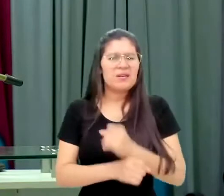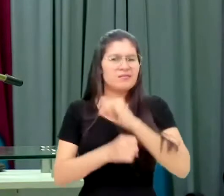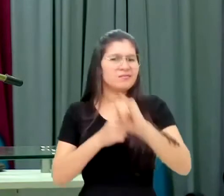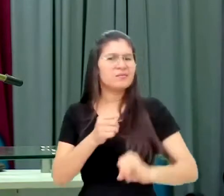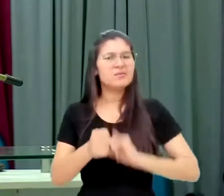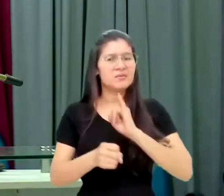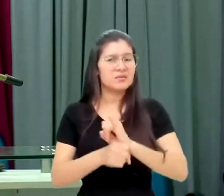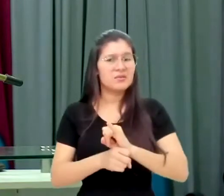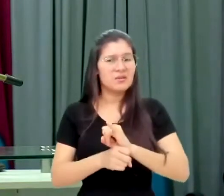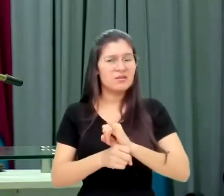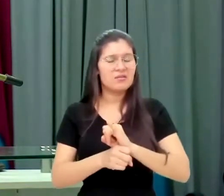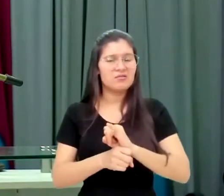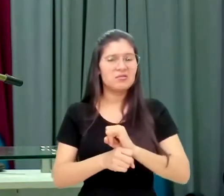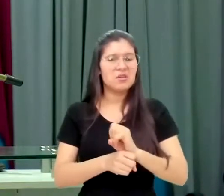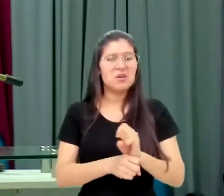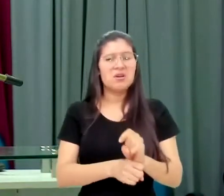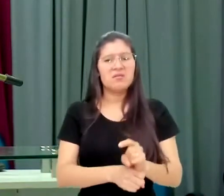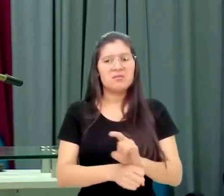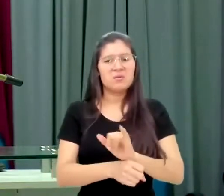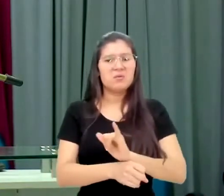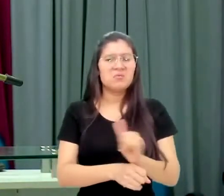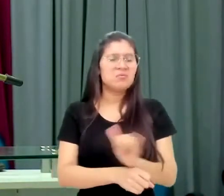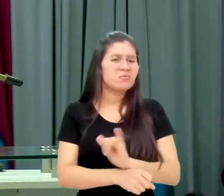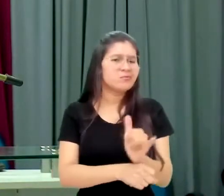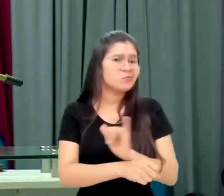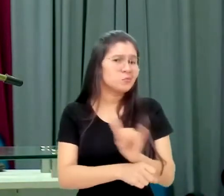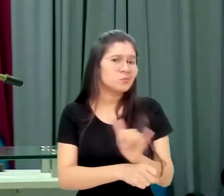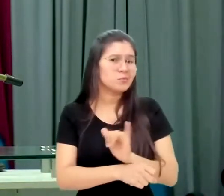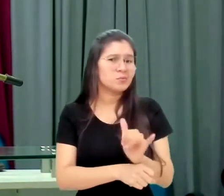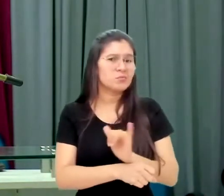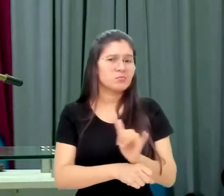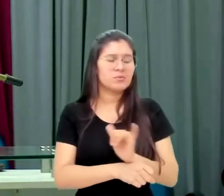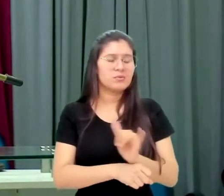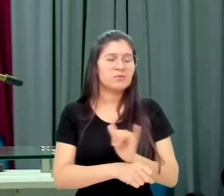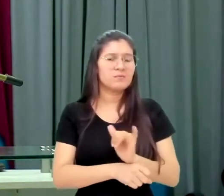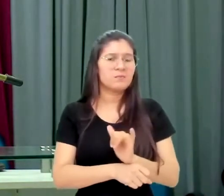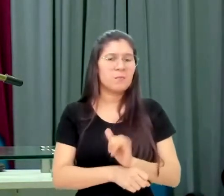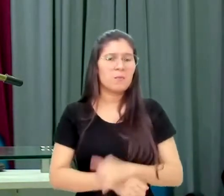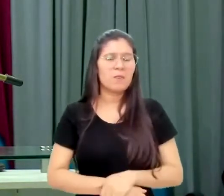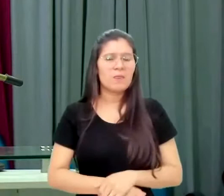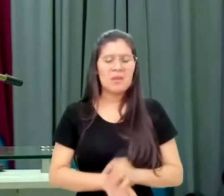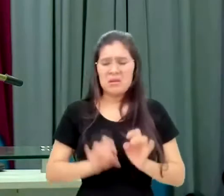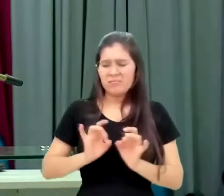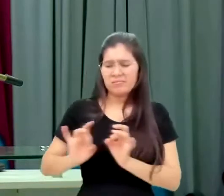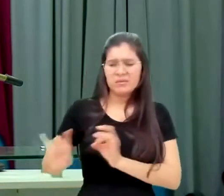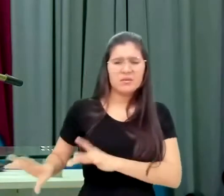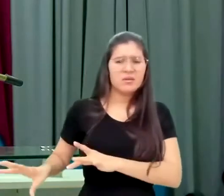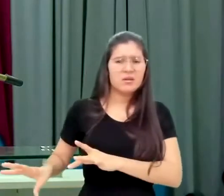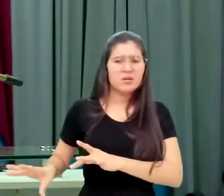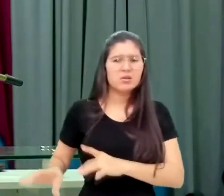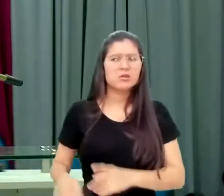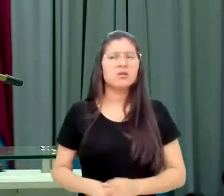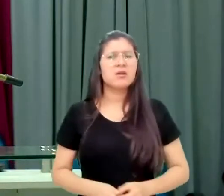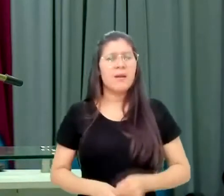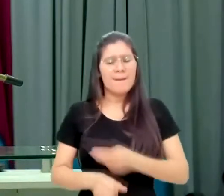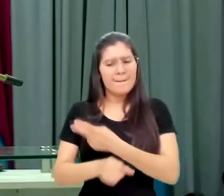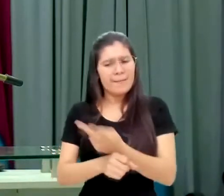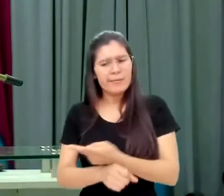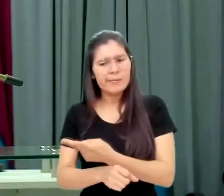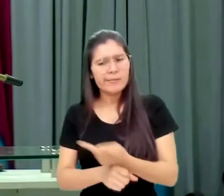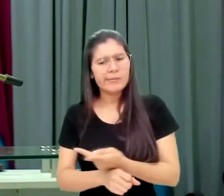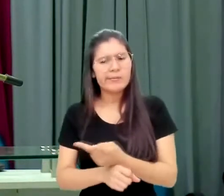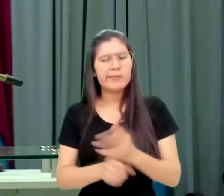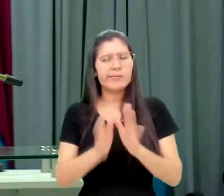YouTube as profecias do YouTube, né? Esqueçam isto. Busquem a palavra.